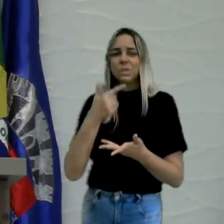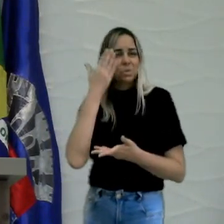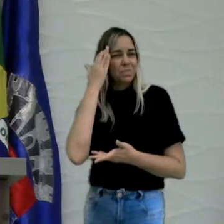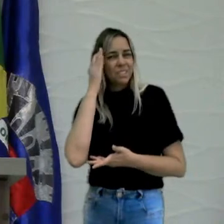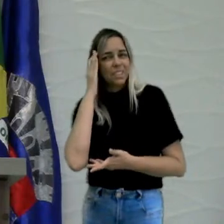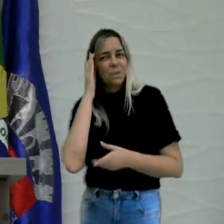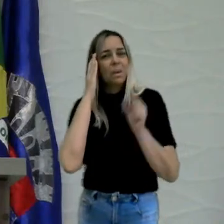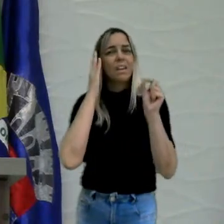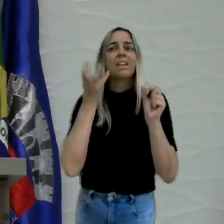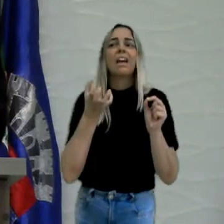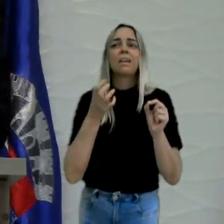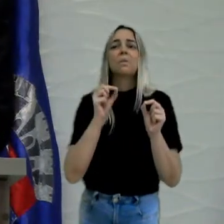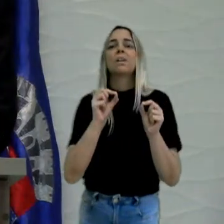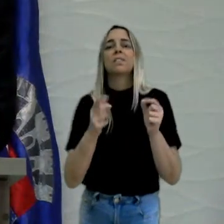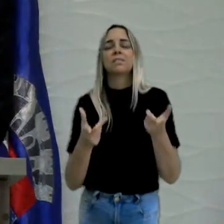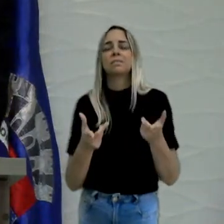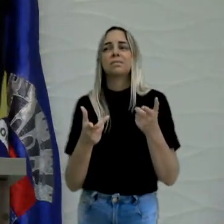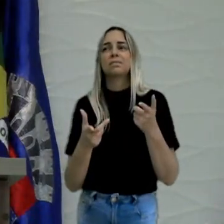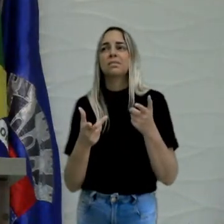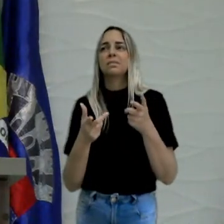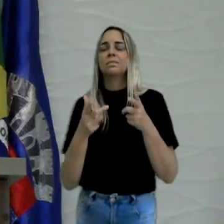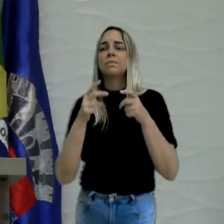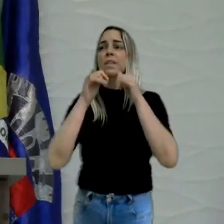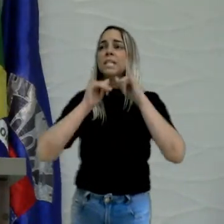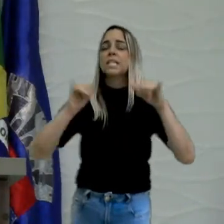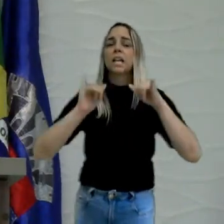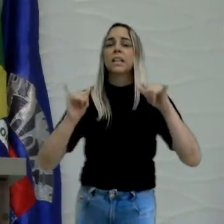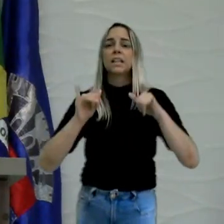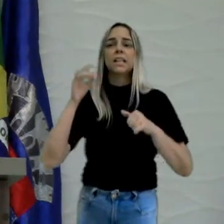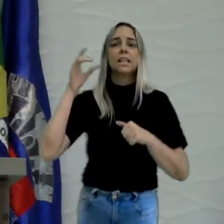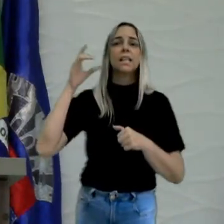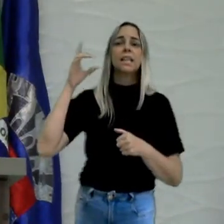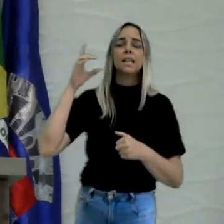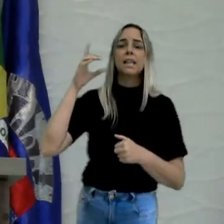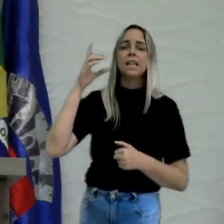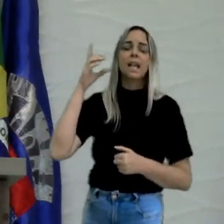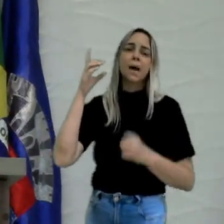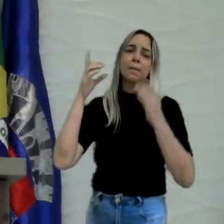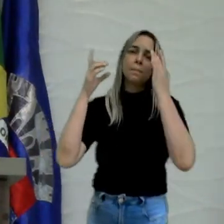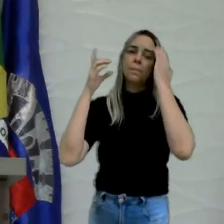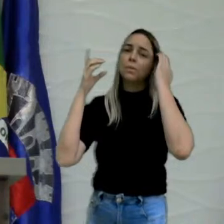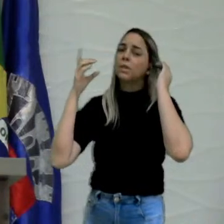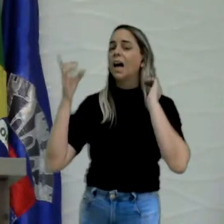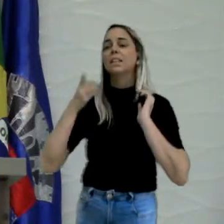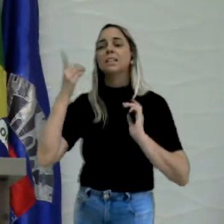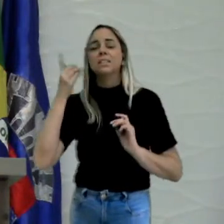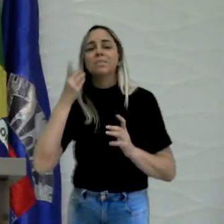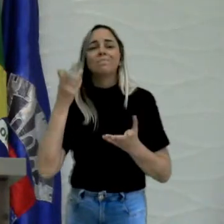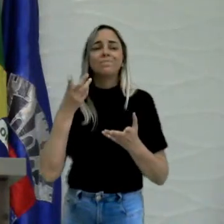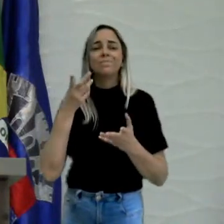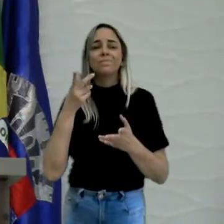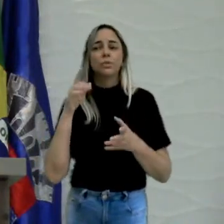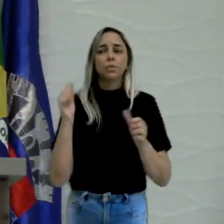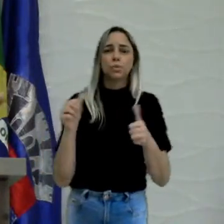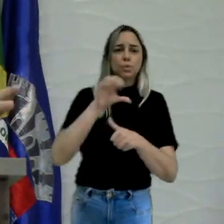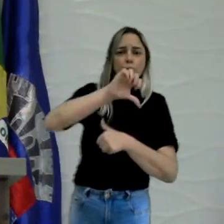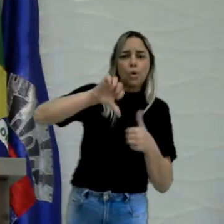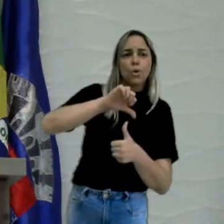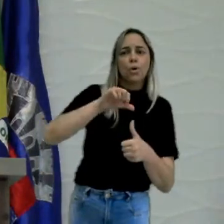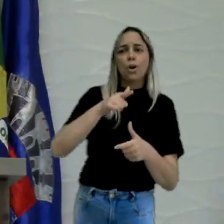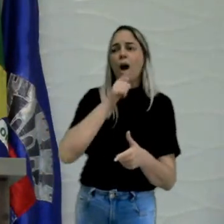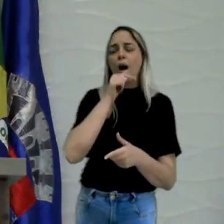Aí vem dizer que foi a deputada que trocou para não chegar água na Vila do Espírito Santo.